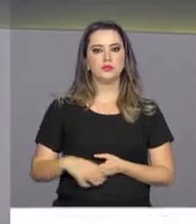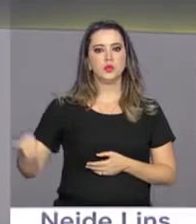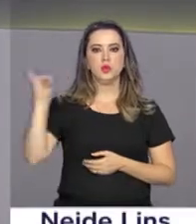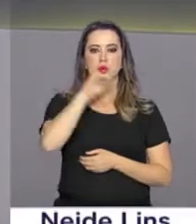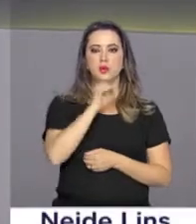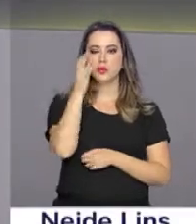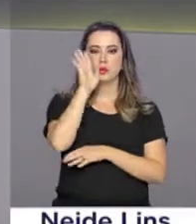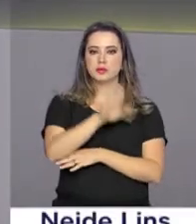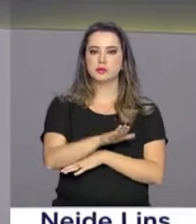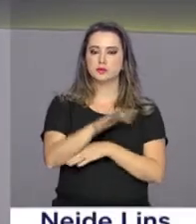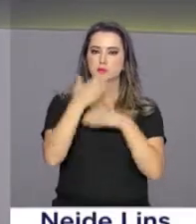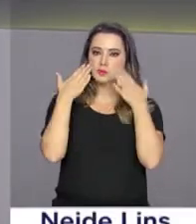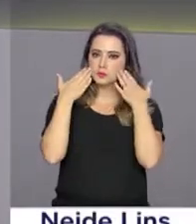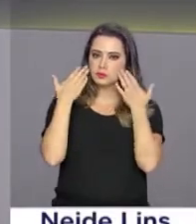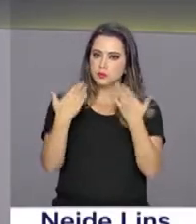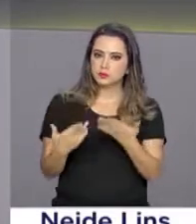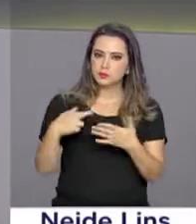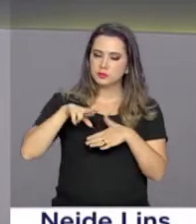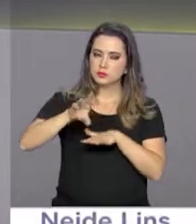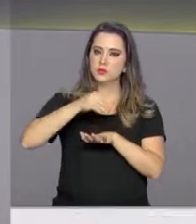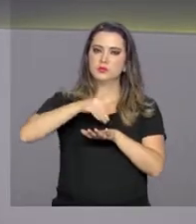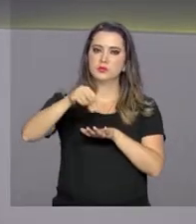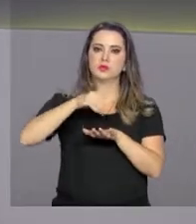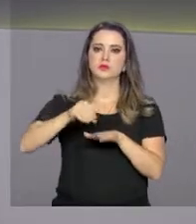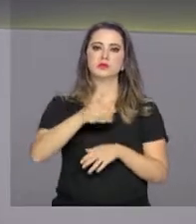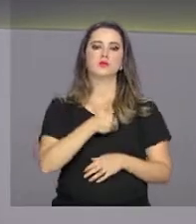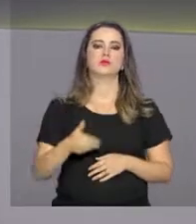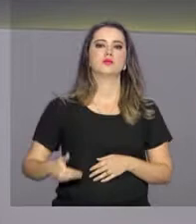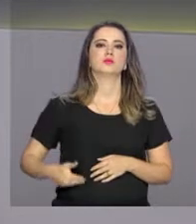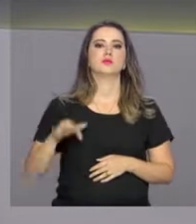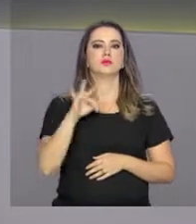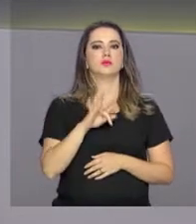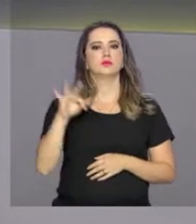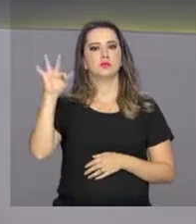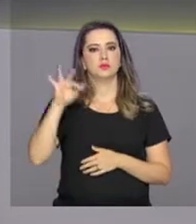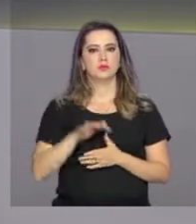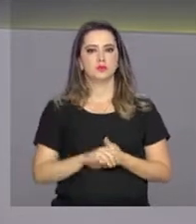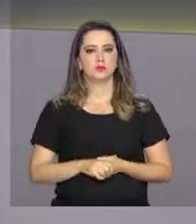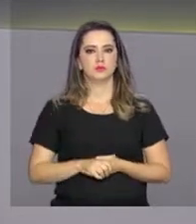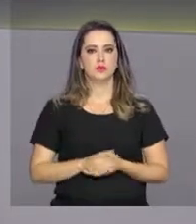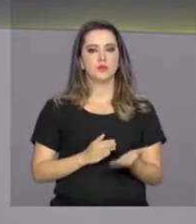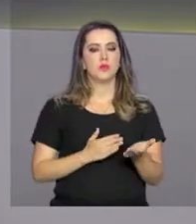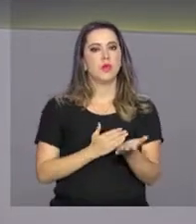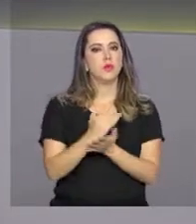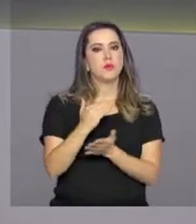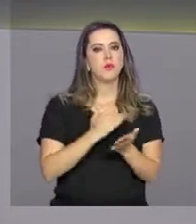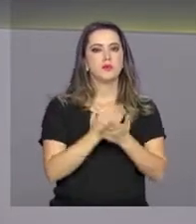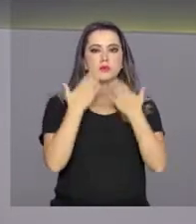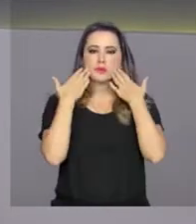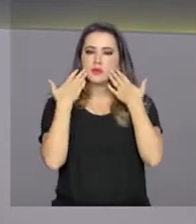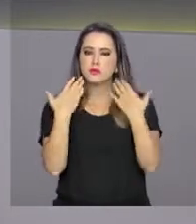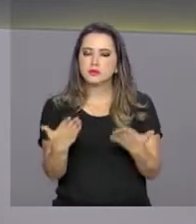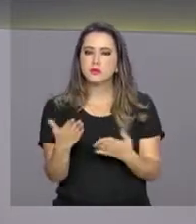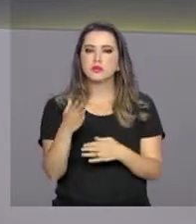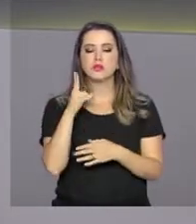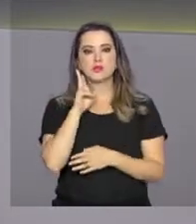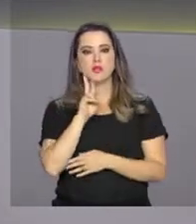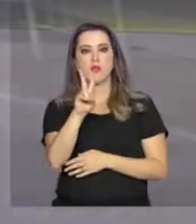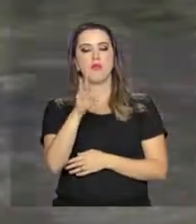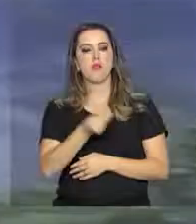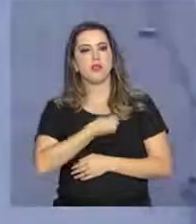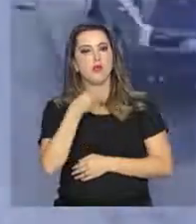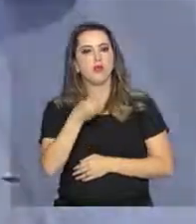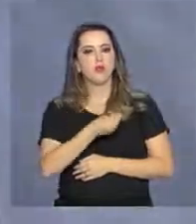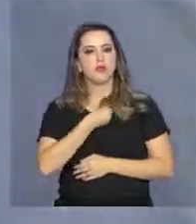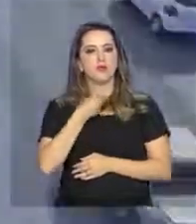Olá, boa tarde. Estamos no ar com as notícias do Governo Federal aqui no Repórter NBR. A gente começa a edição com imagens ao